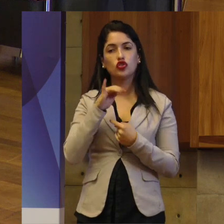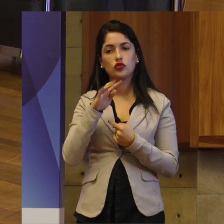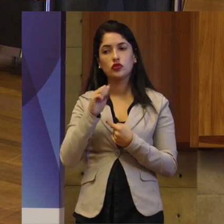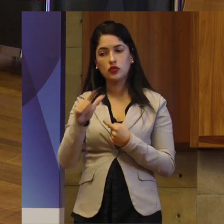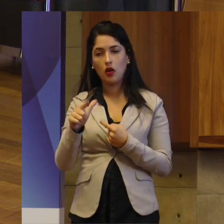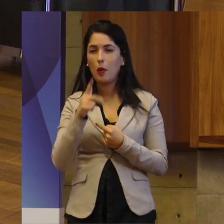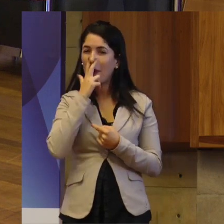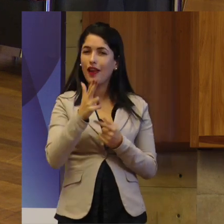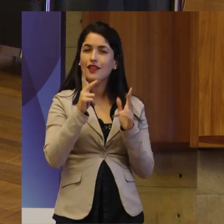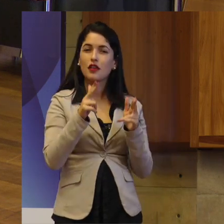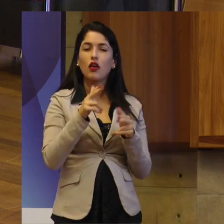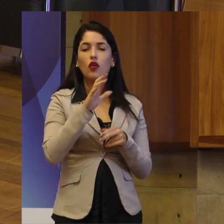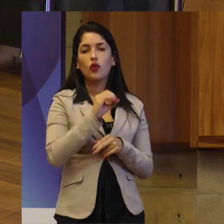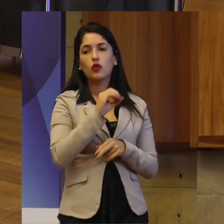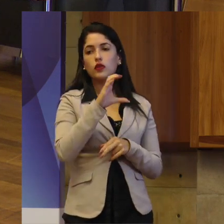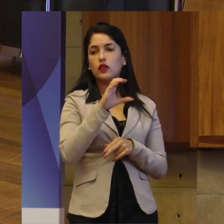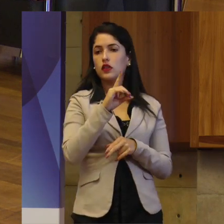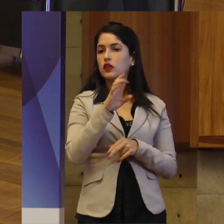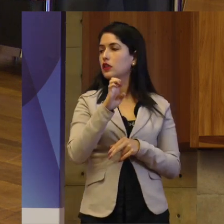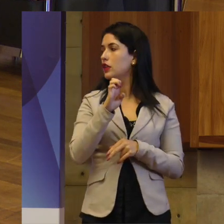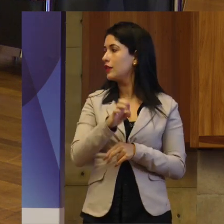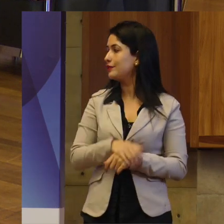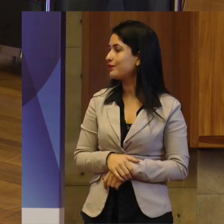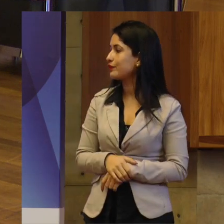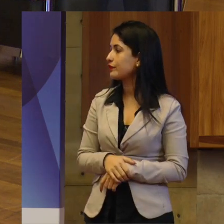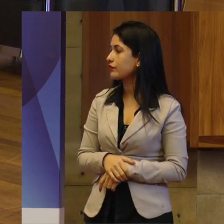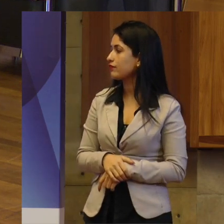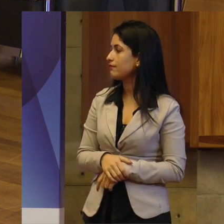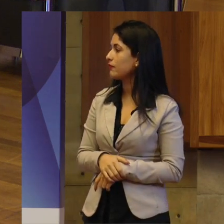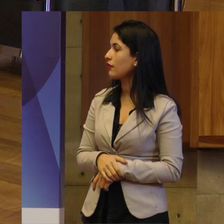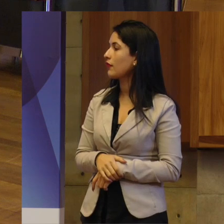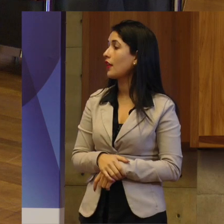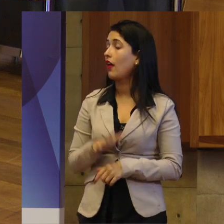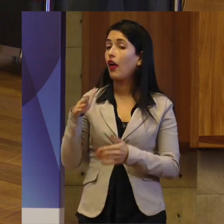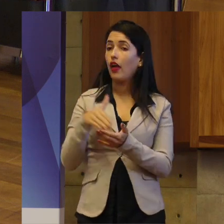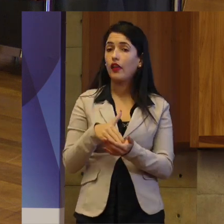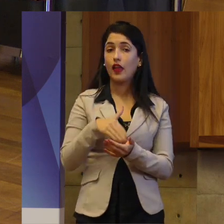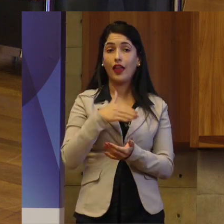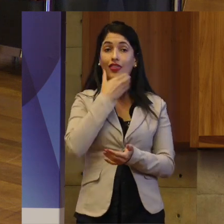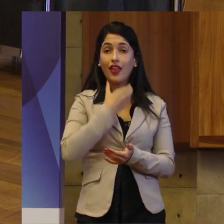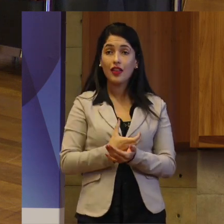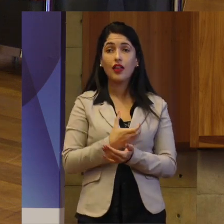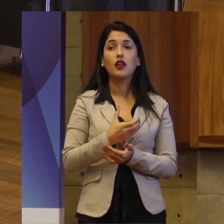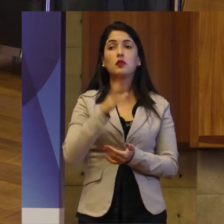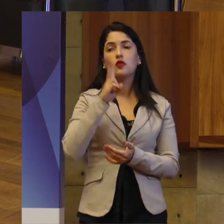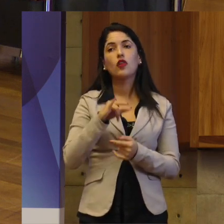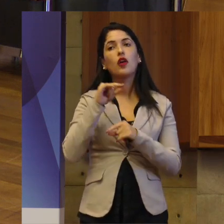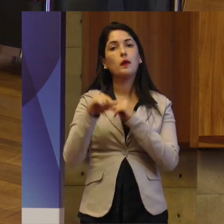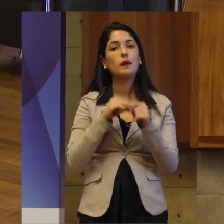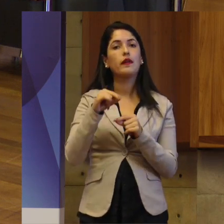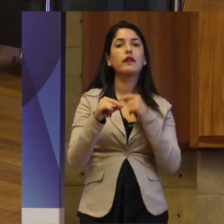OCDE. Depois eu chego à conversa com a OCDE. E até o final do ano ainda nós vamos ter comissões